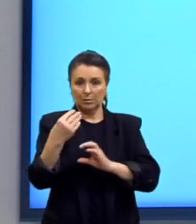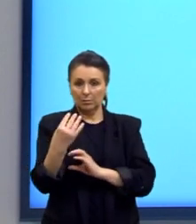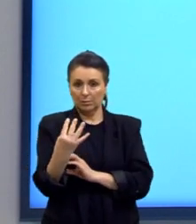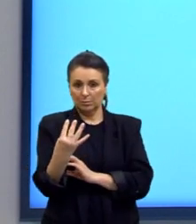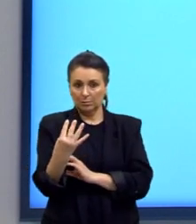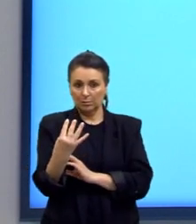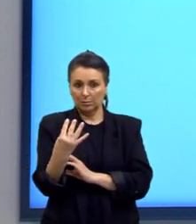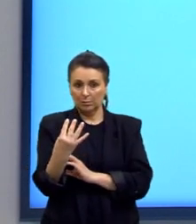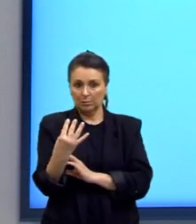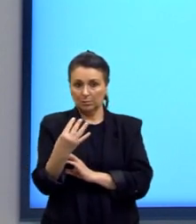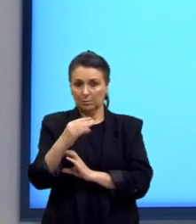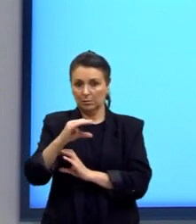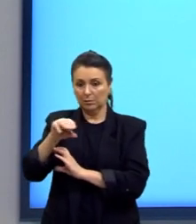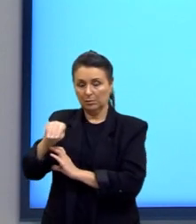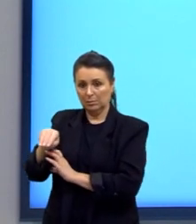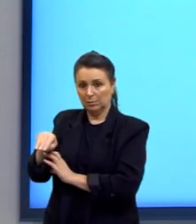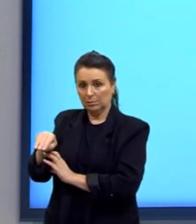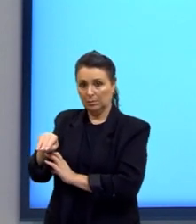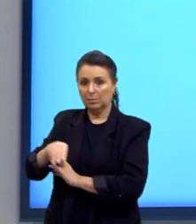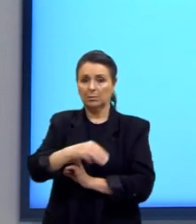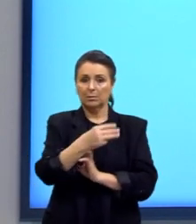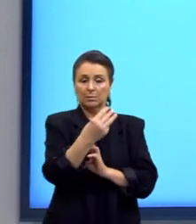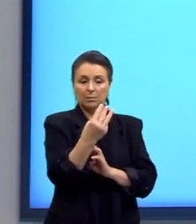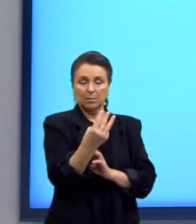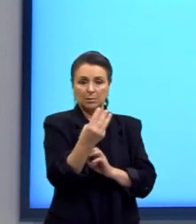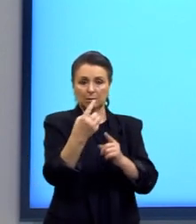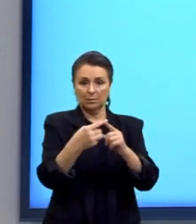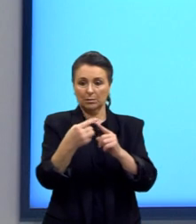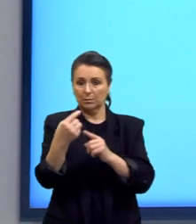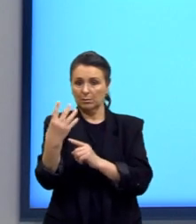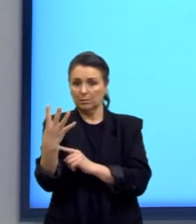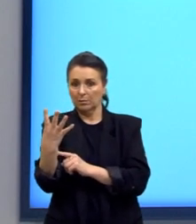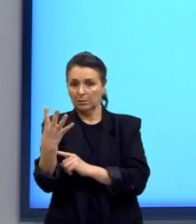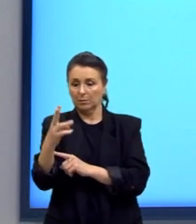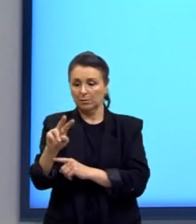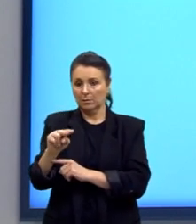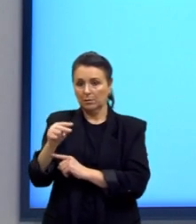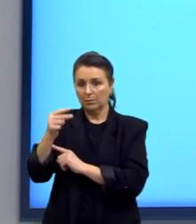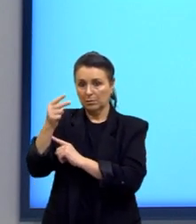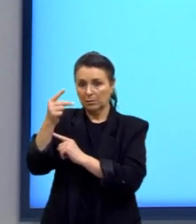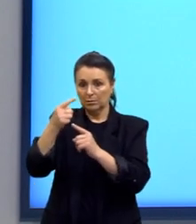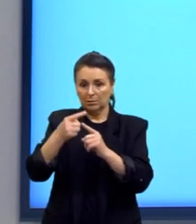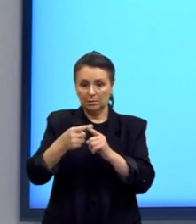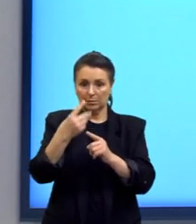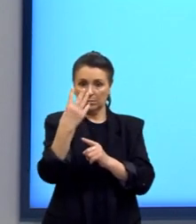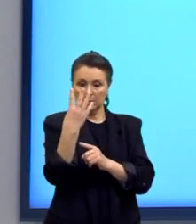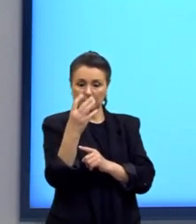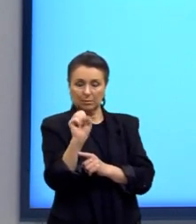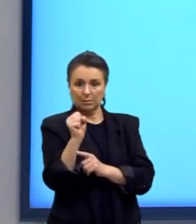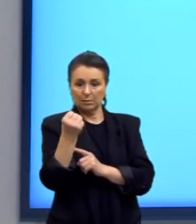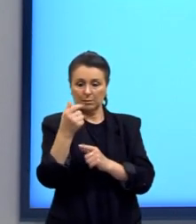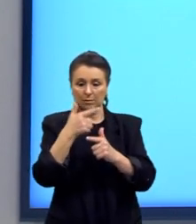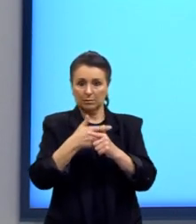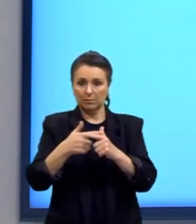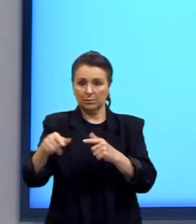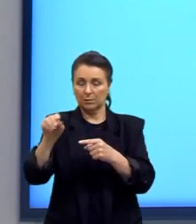quatro né 4cm então 3 x 4 ao quadrado vezes 48